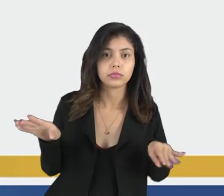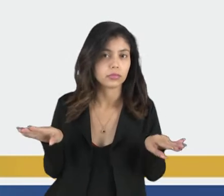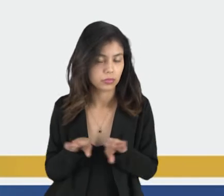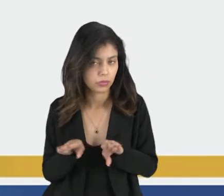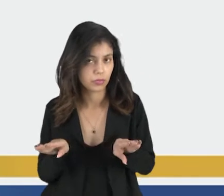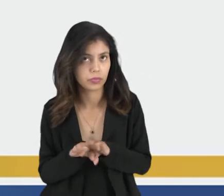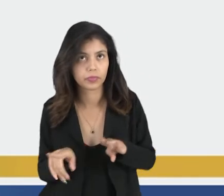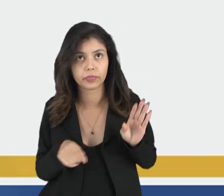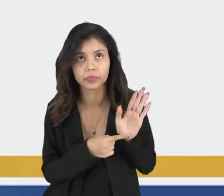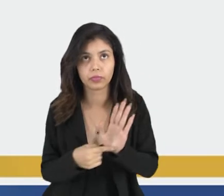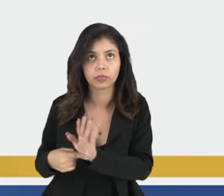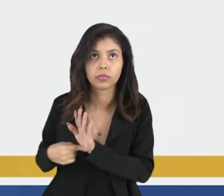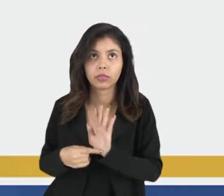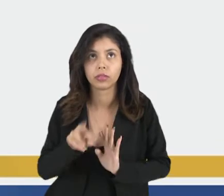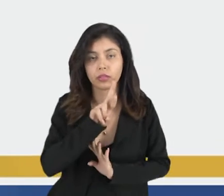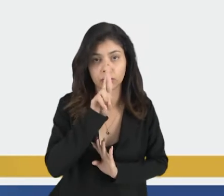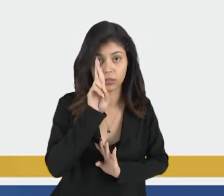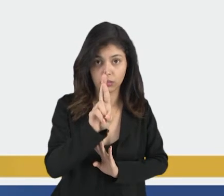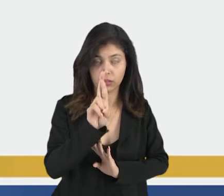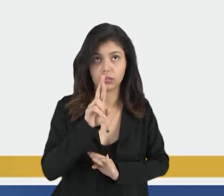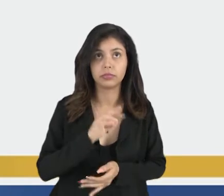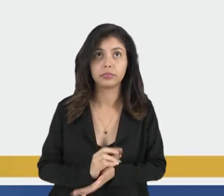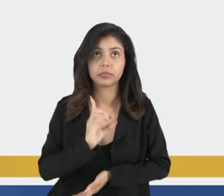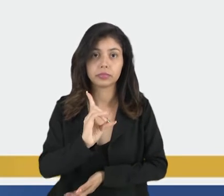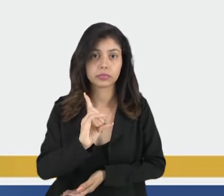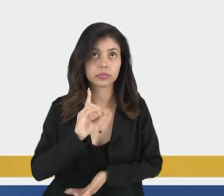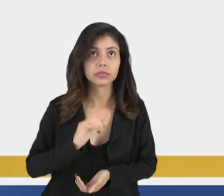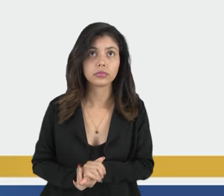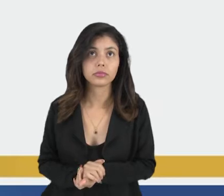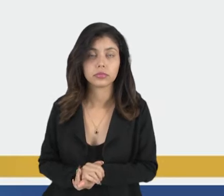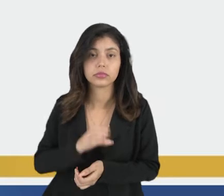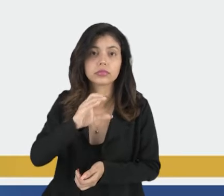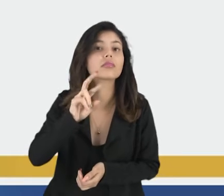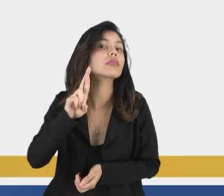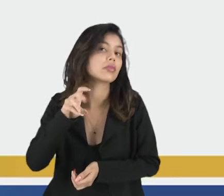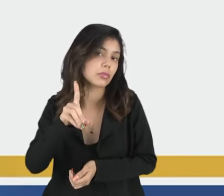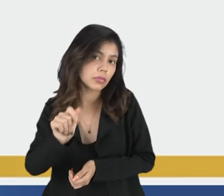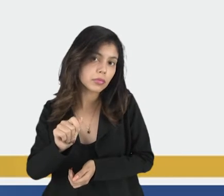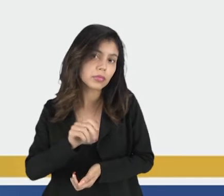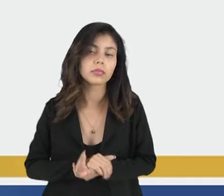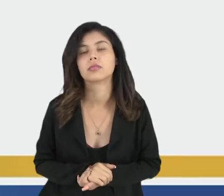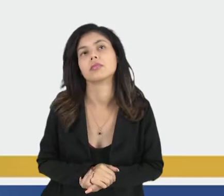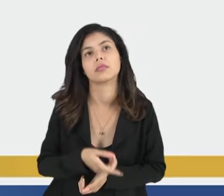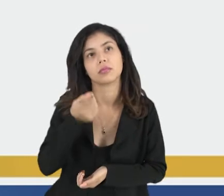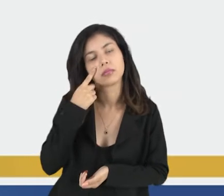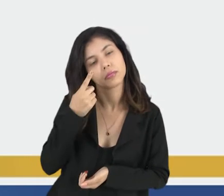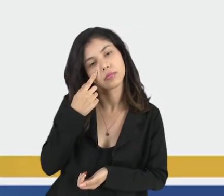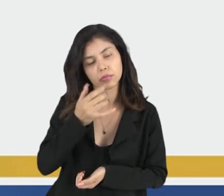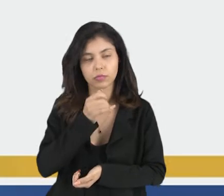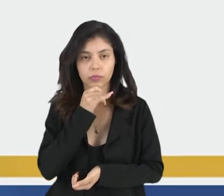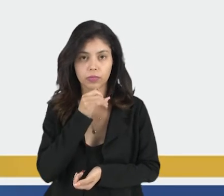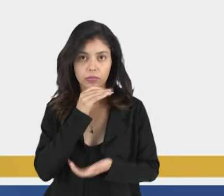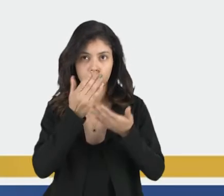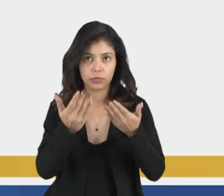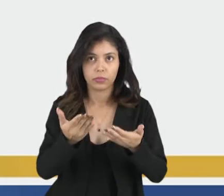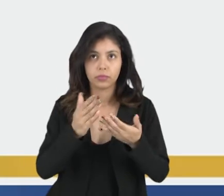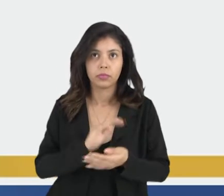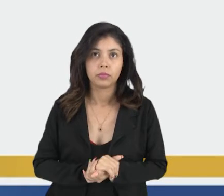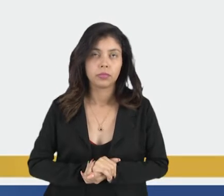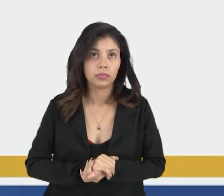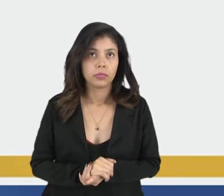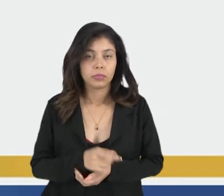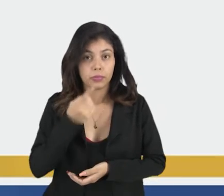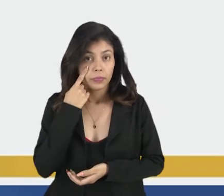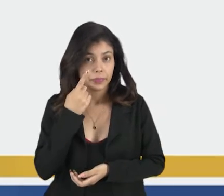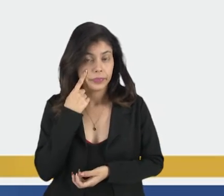também apresenta raio, diâmetro e corda. Veja aí os exemplos. Então, se